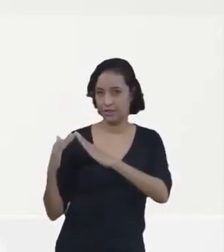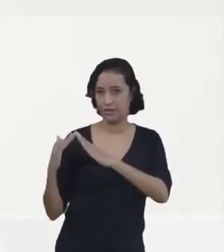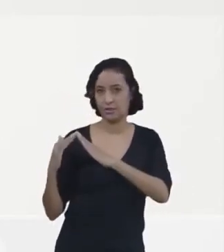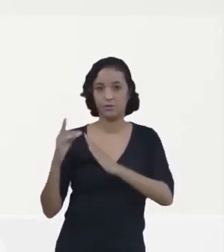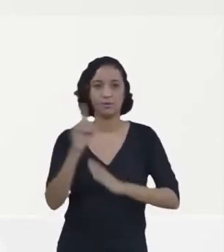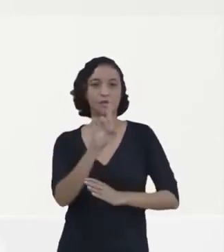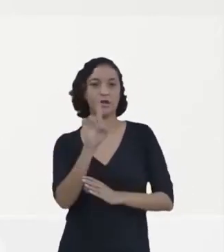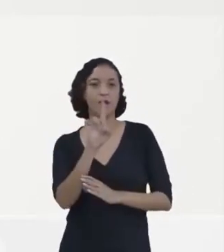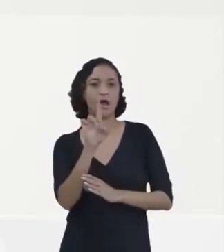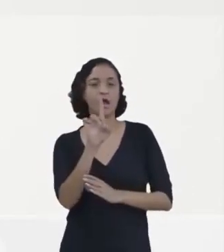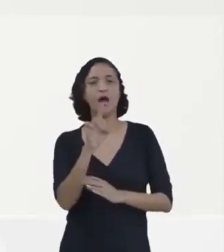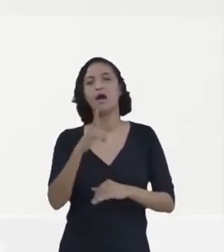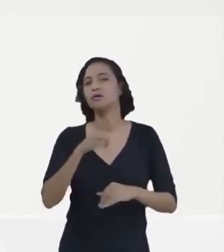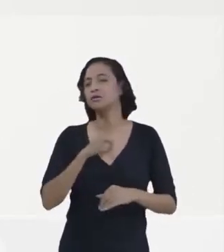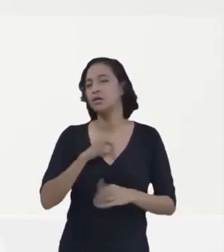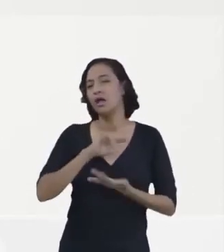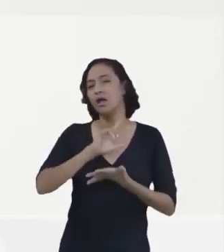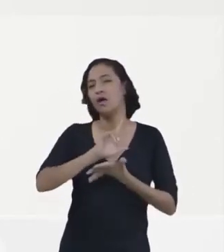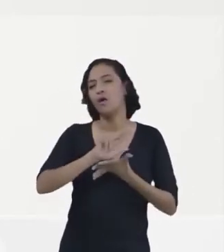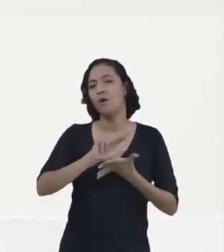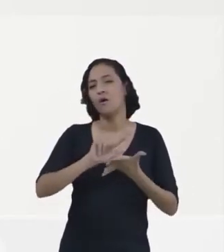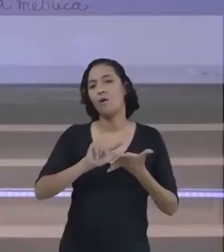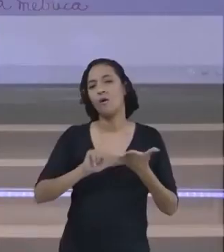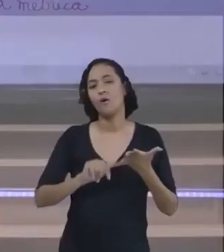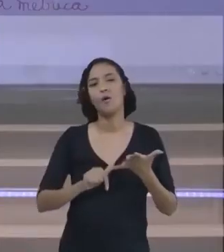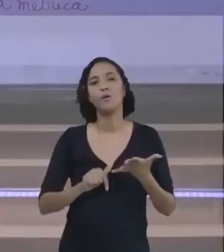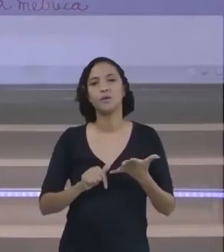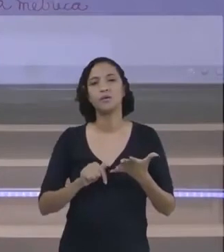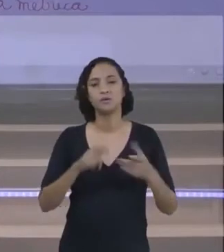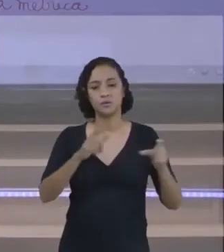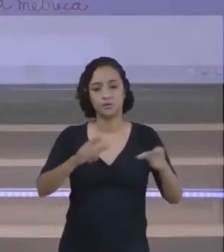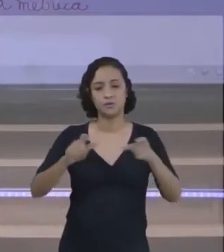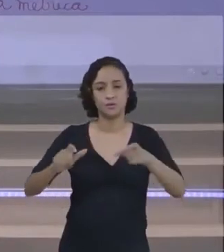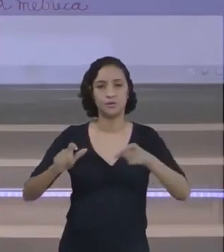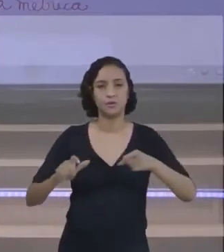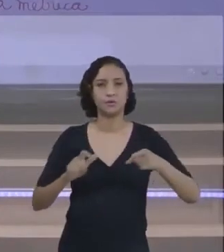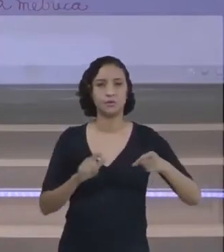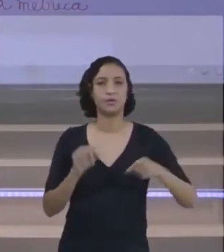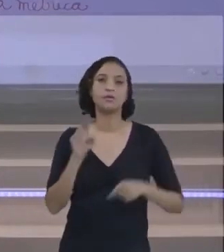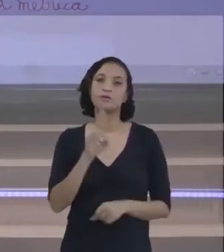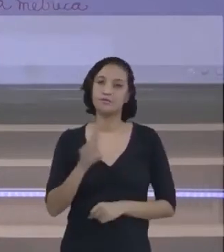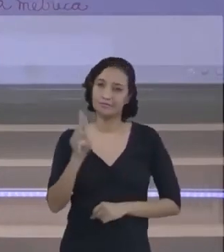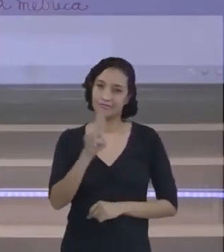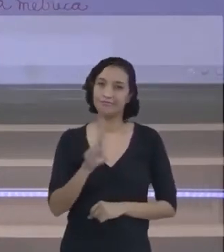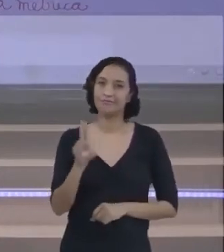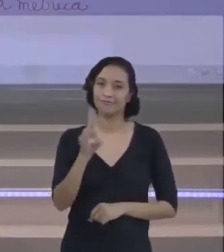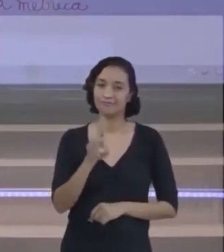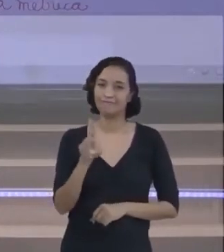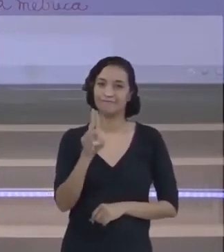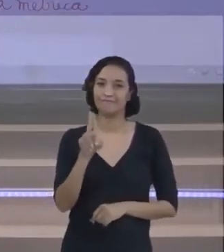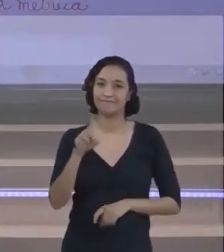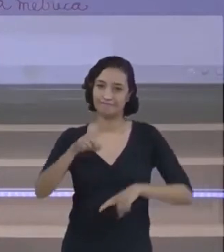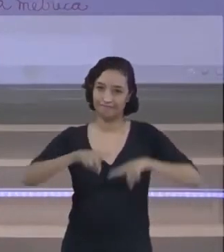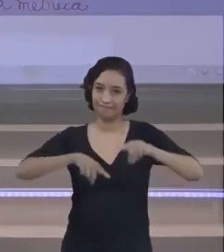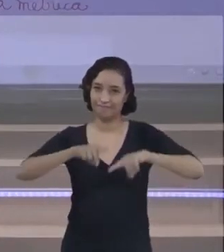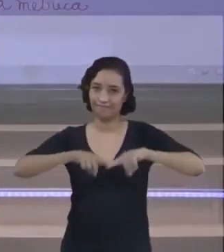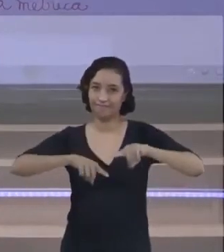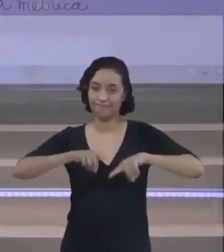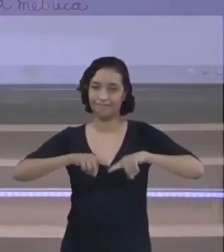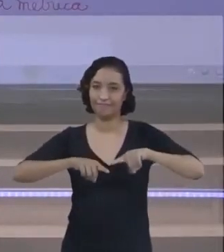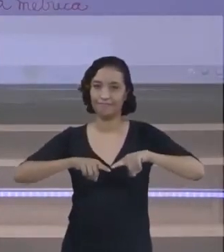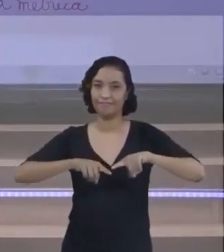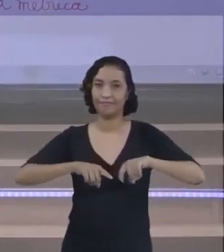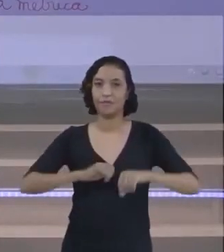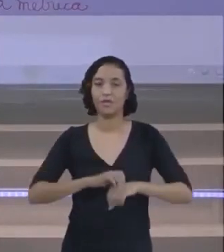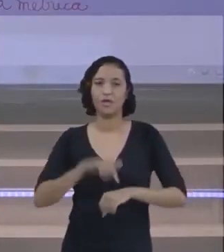Em outros lugares e outras cidades também se utilizam esses instrumentos. São